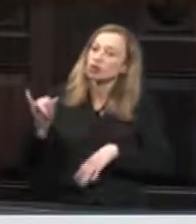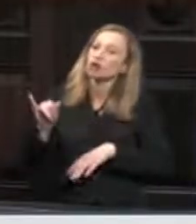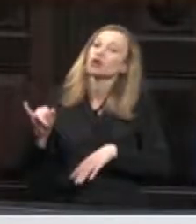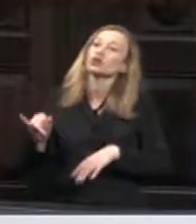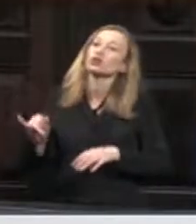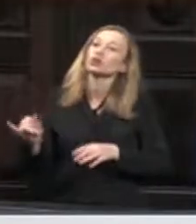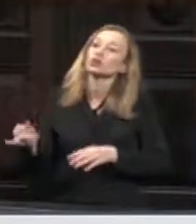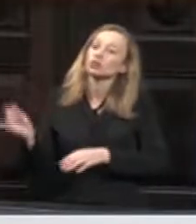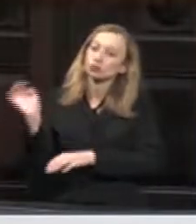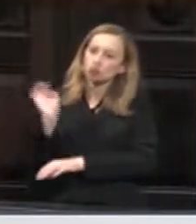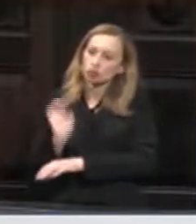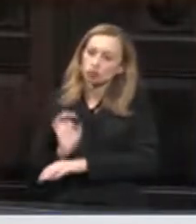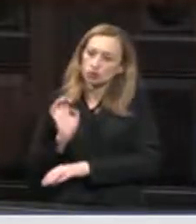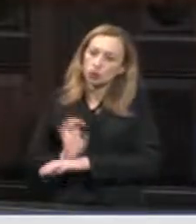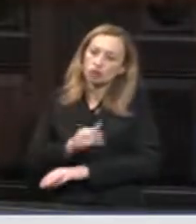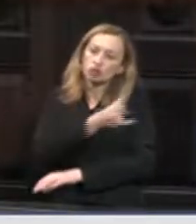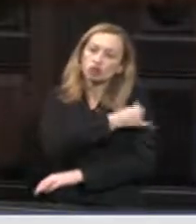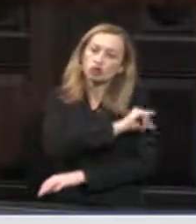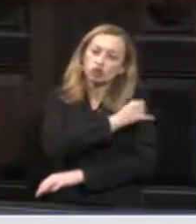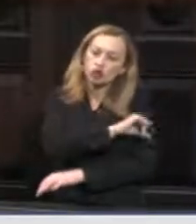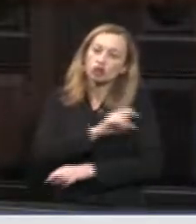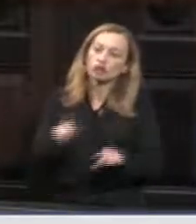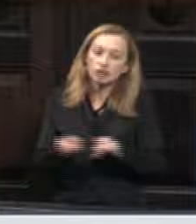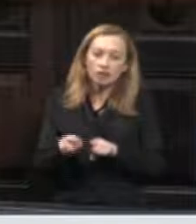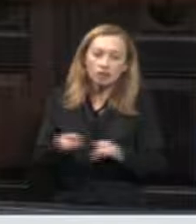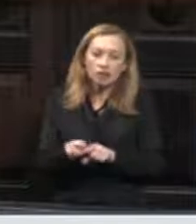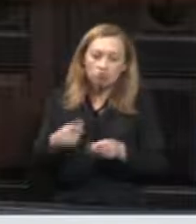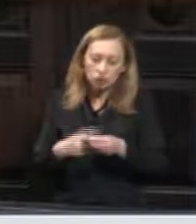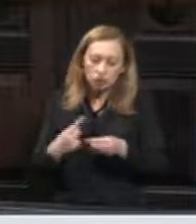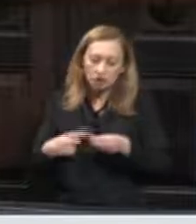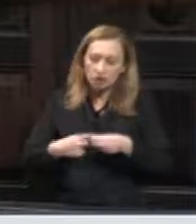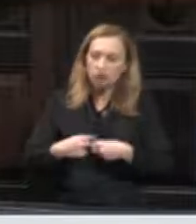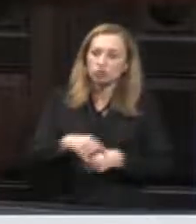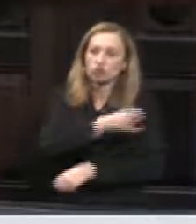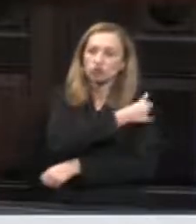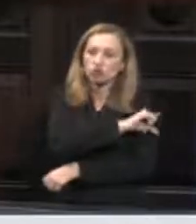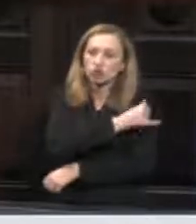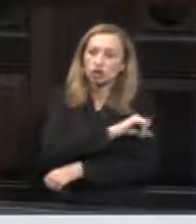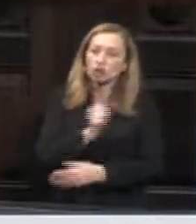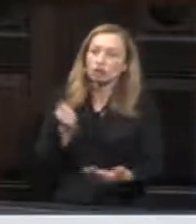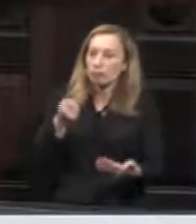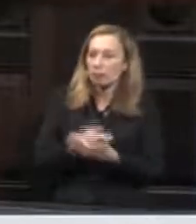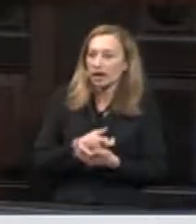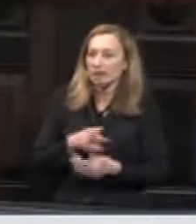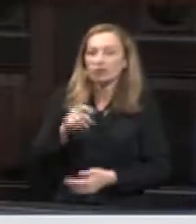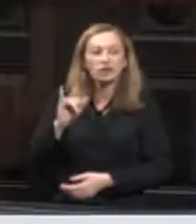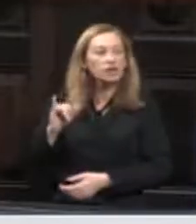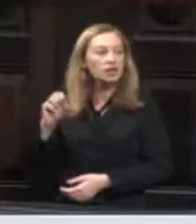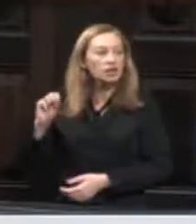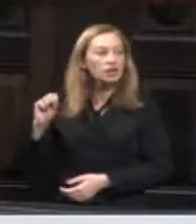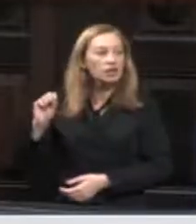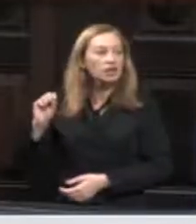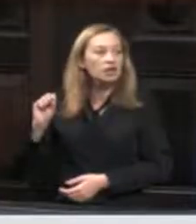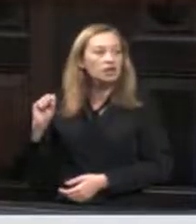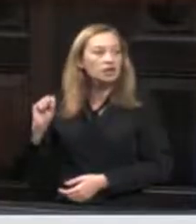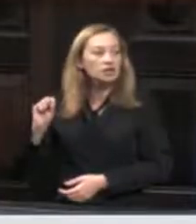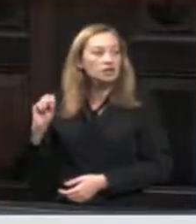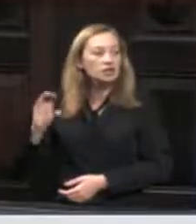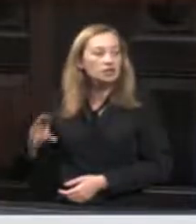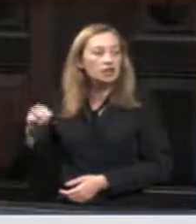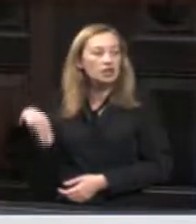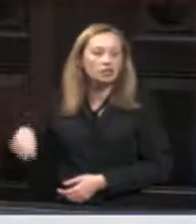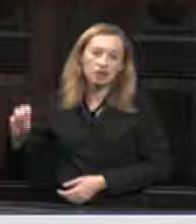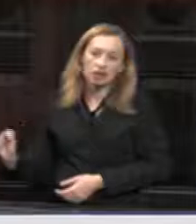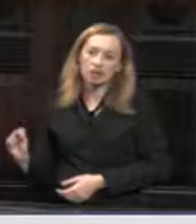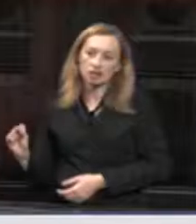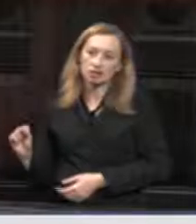os municípios do Rio de Janeiro em relação ao pagamento do ICMS e demais tributos relacionados ao petróleo e